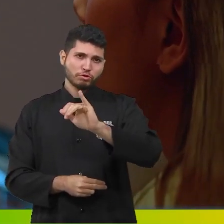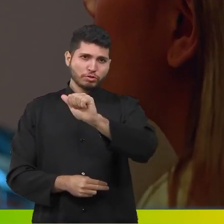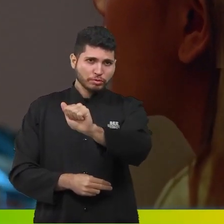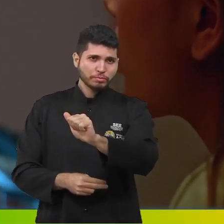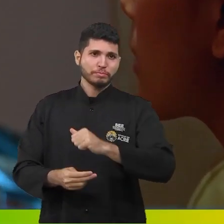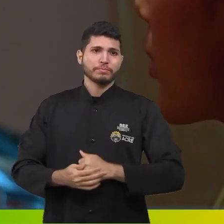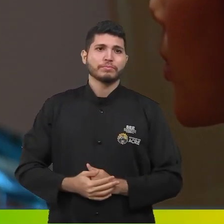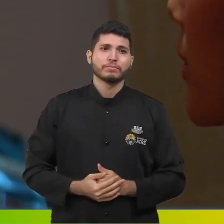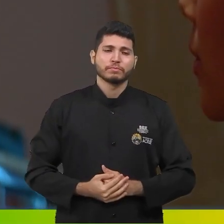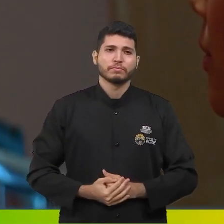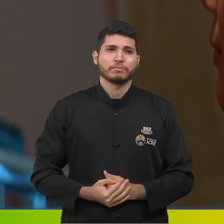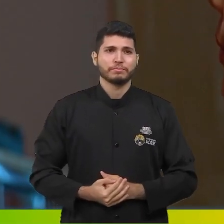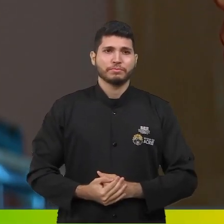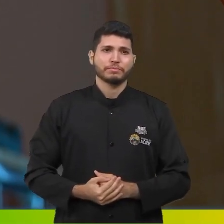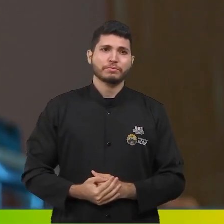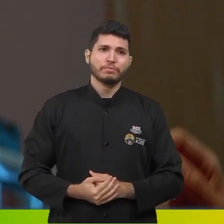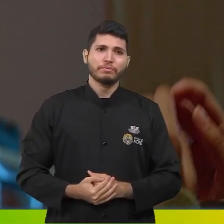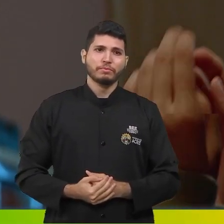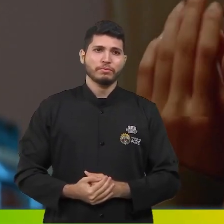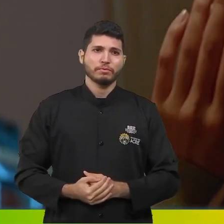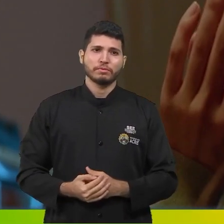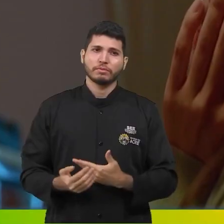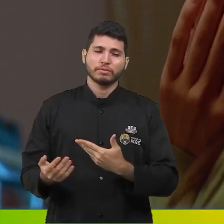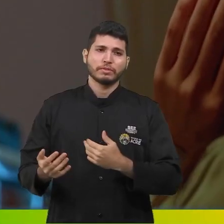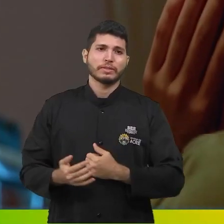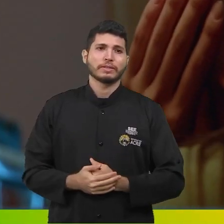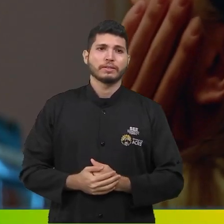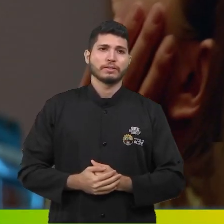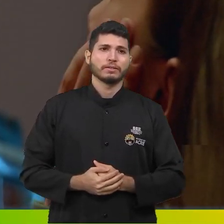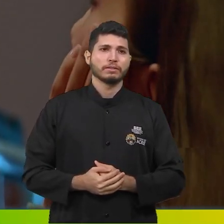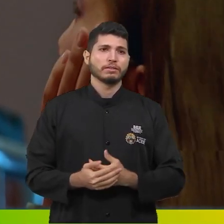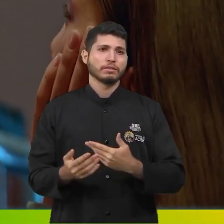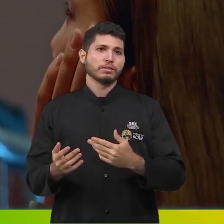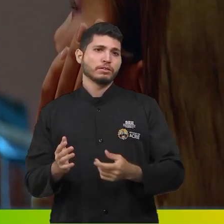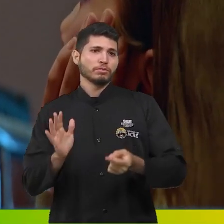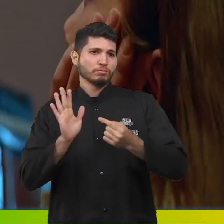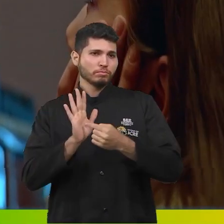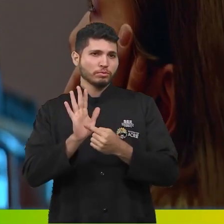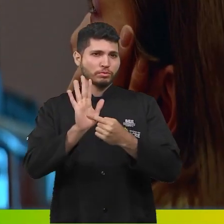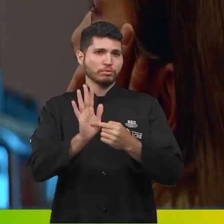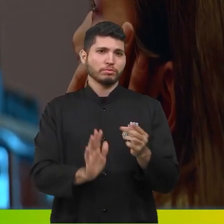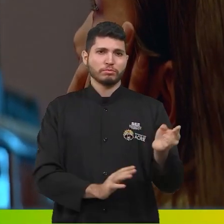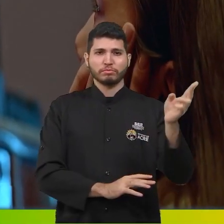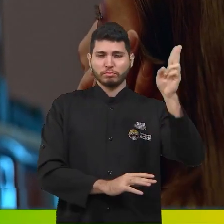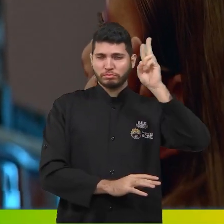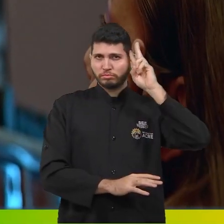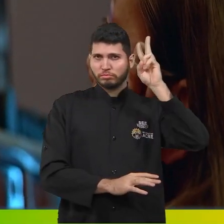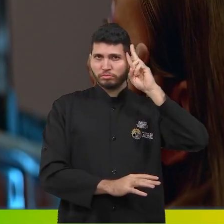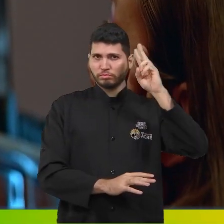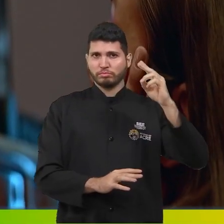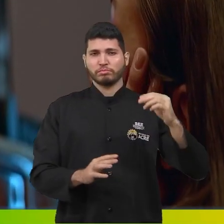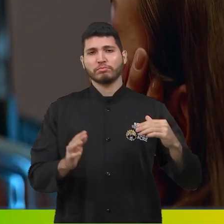a novela. Exibição diária de segunda a sábado. Então, a gente tem essa